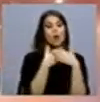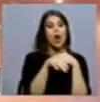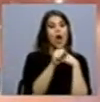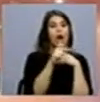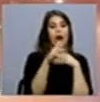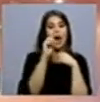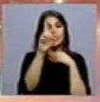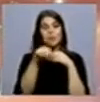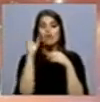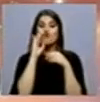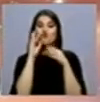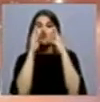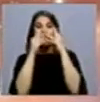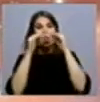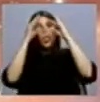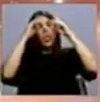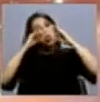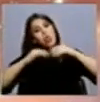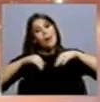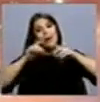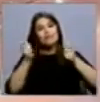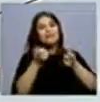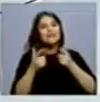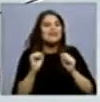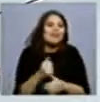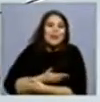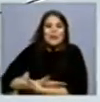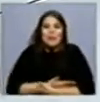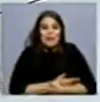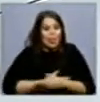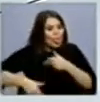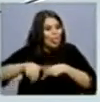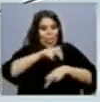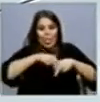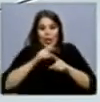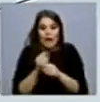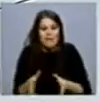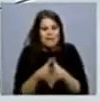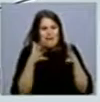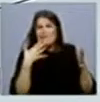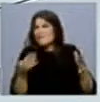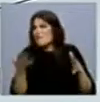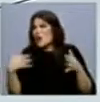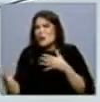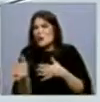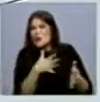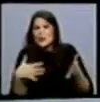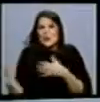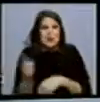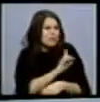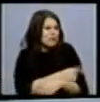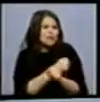poeira. Mas são mesmo estrelas bebés irrequietas, porque são de tal maneira grandes e com ventos estelares tão poderosos que